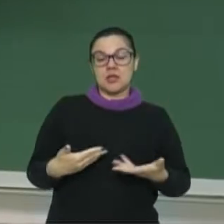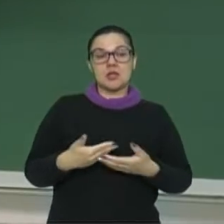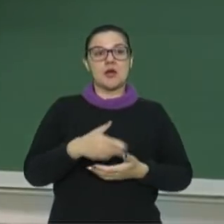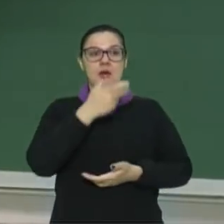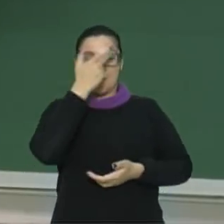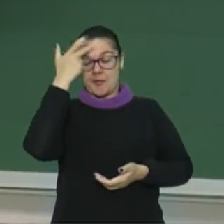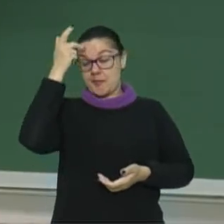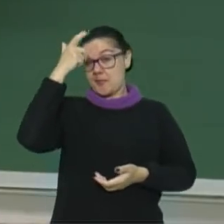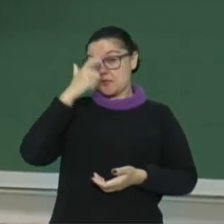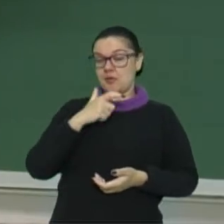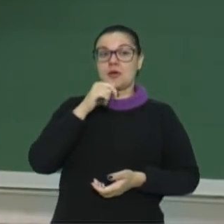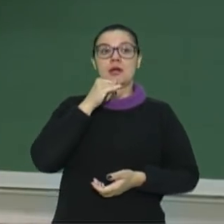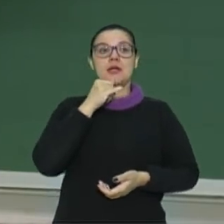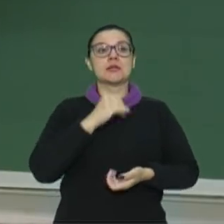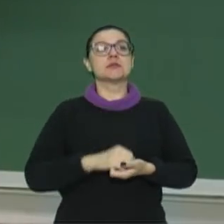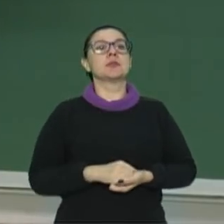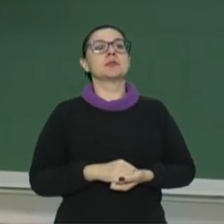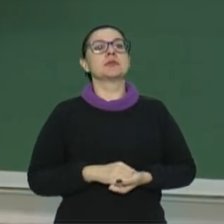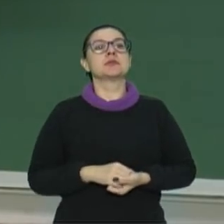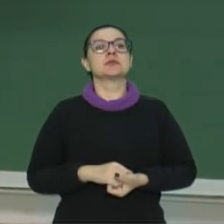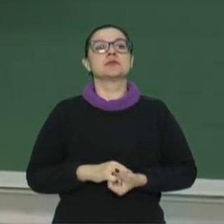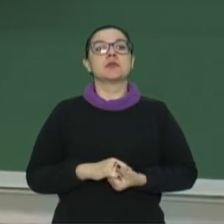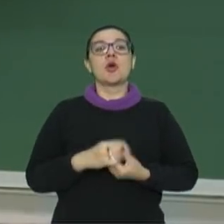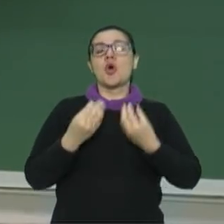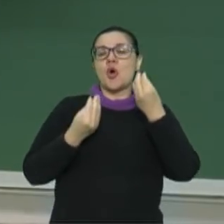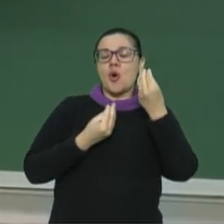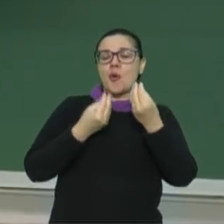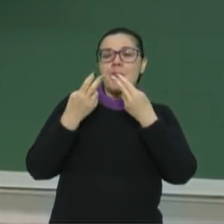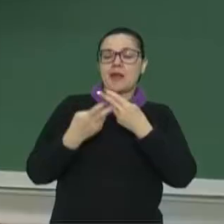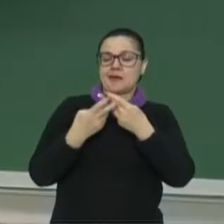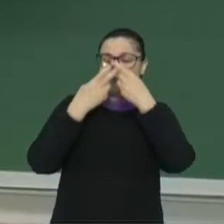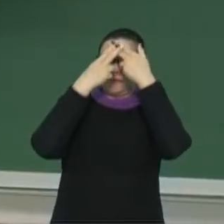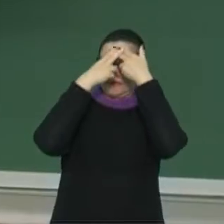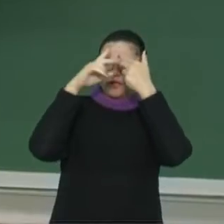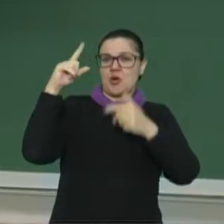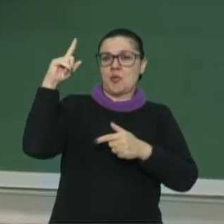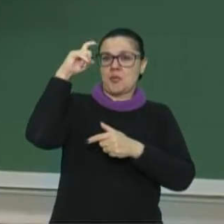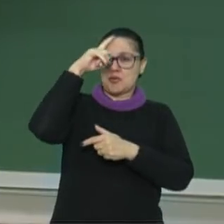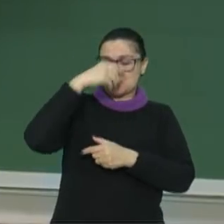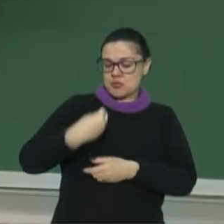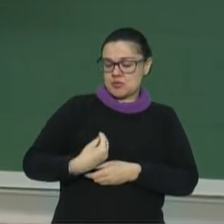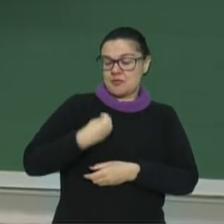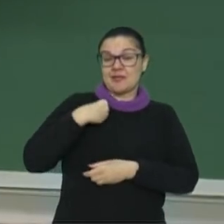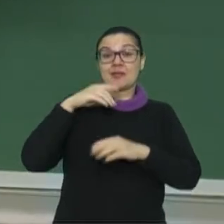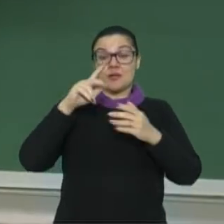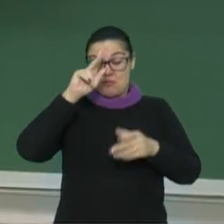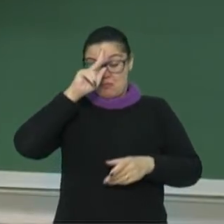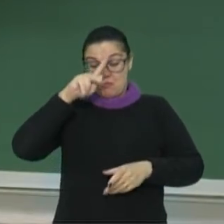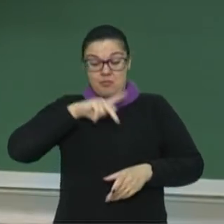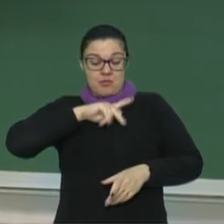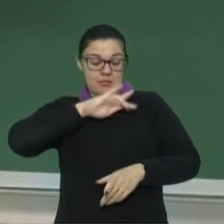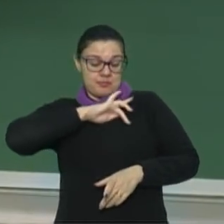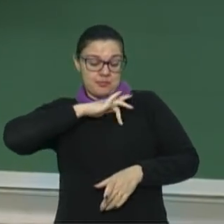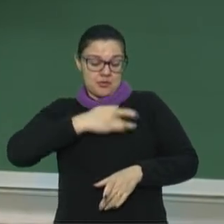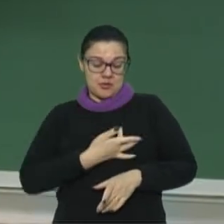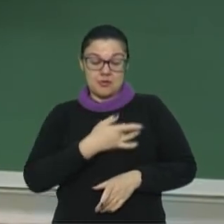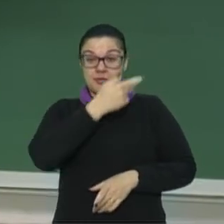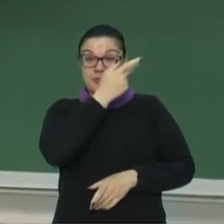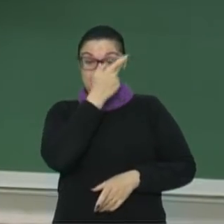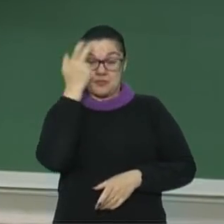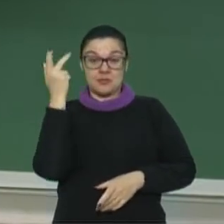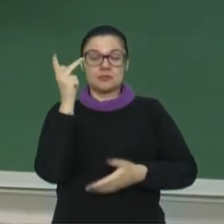pessoa, então ali, ó, no caso, como ela encara os traumas e as dificuldades, né? Então, o vitimista, né, essa pessoa